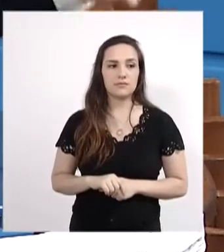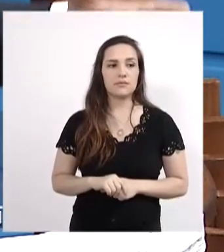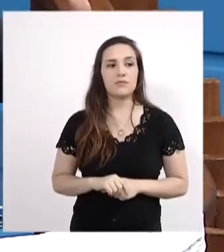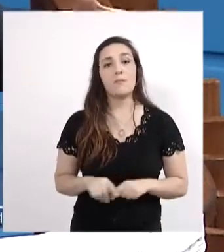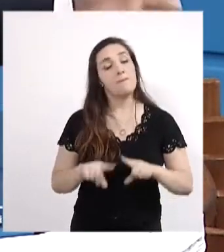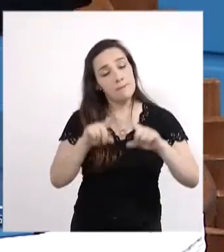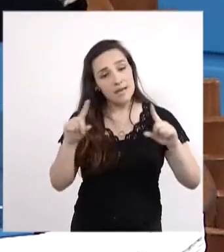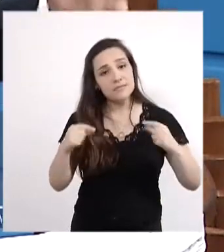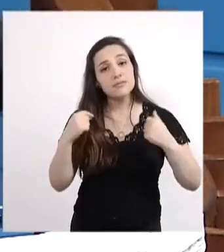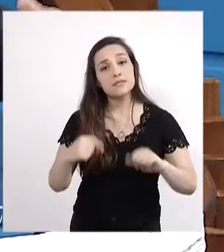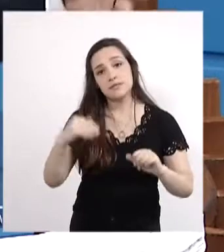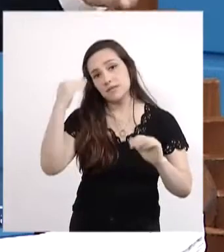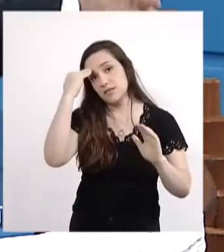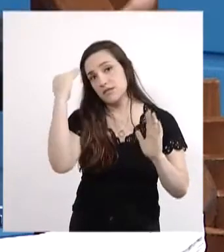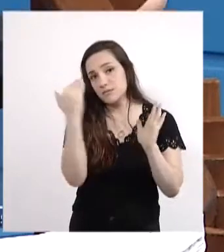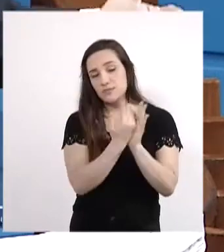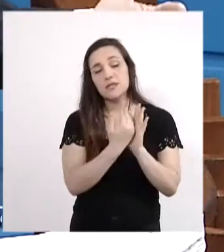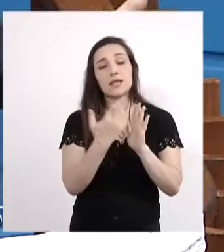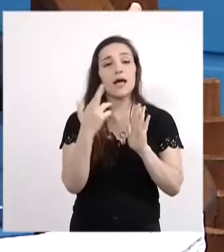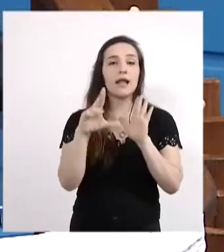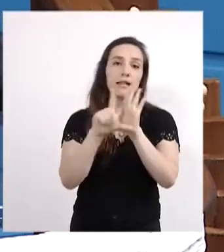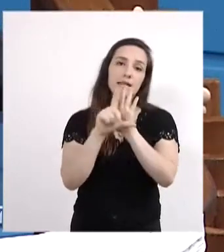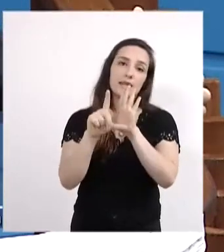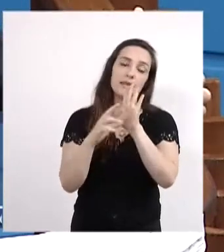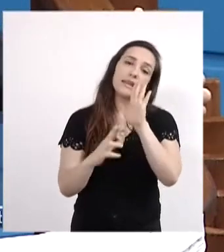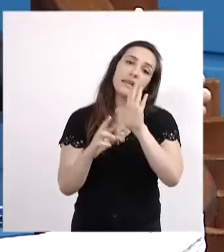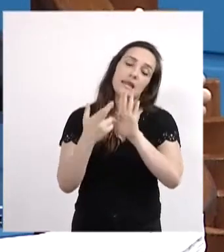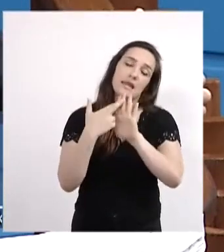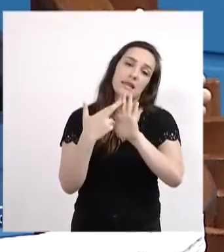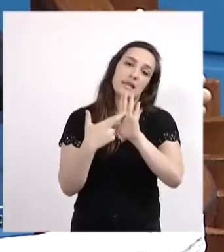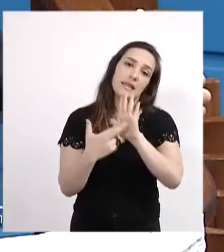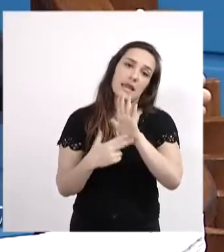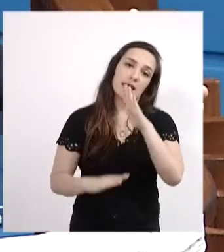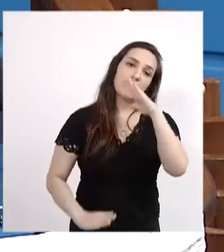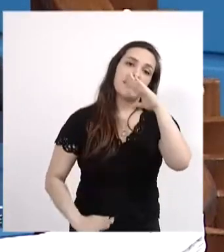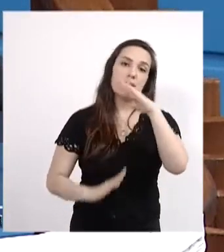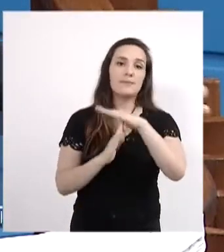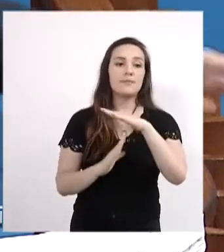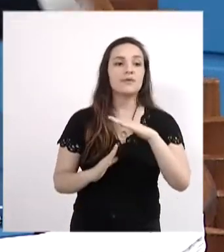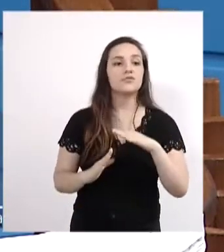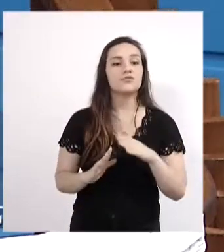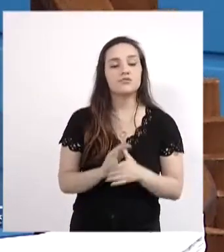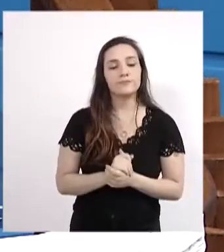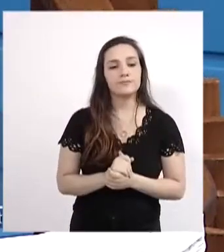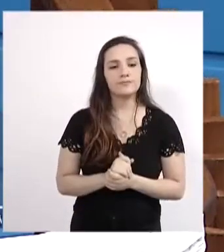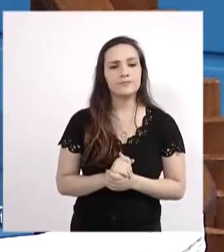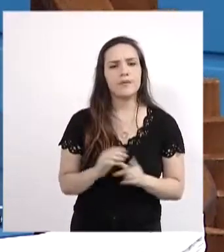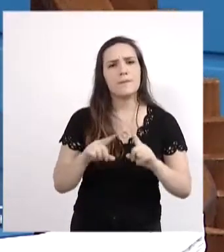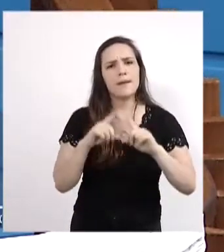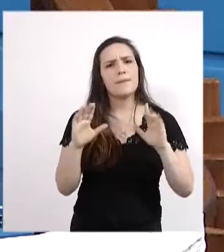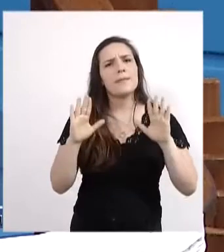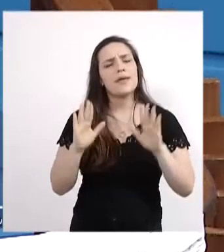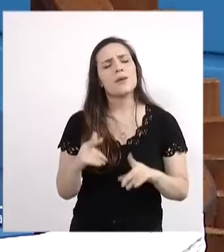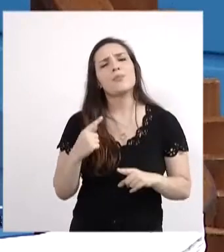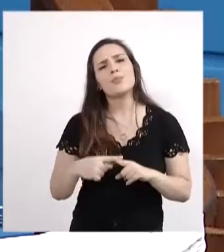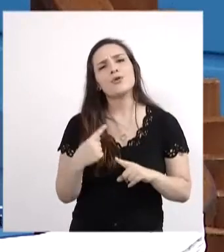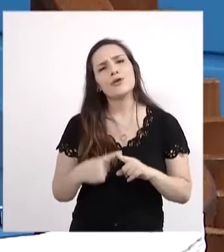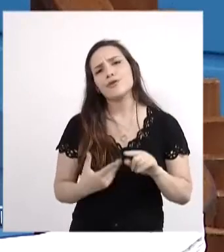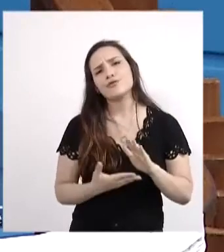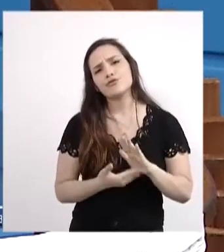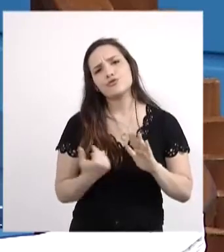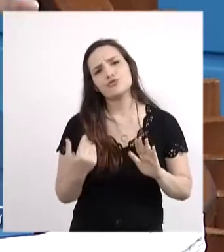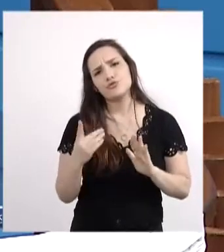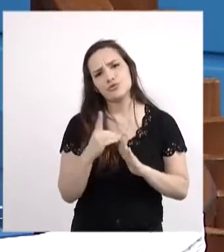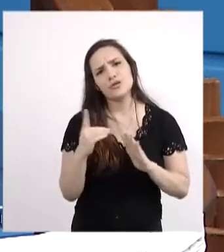ultrapassar o limite que o zoneamento agroecológico fez. Então, qual que é a razão